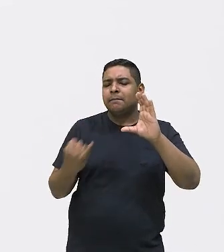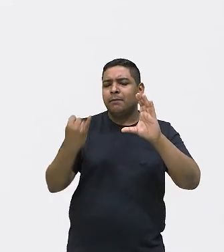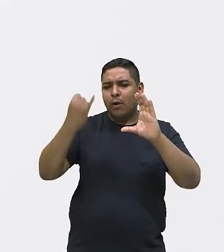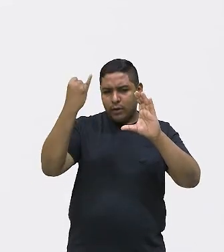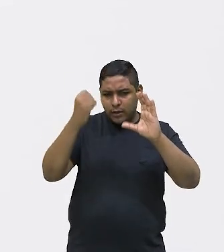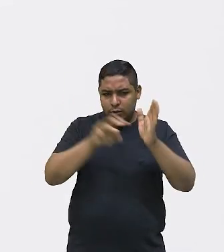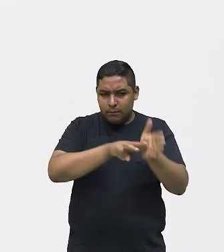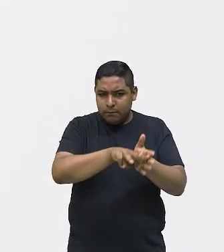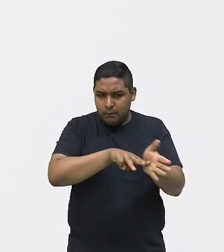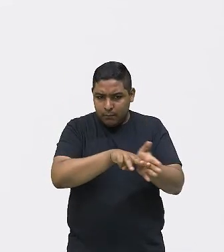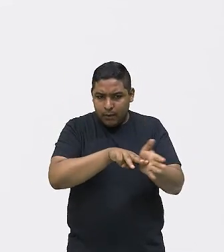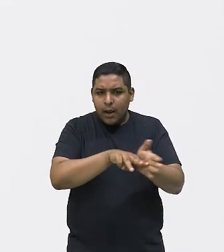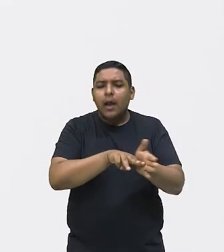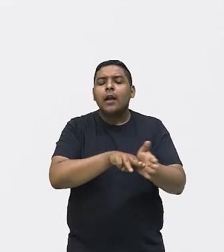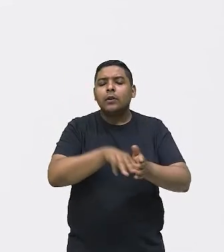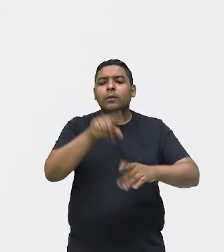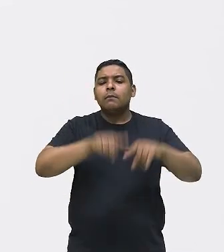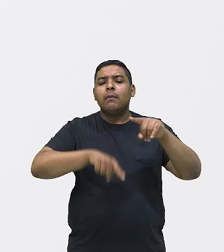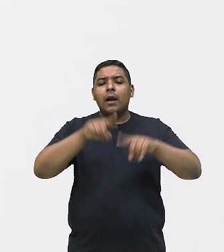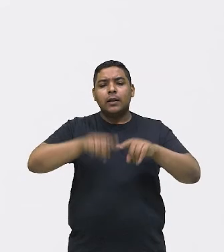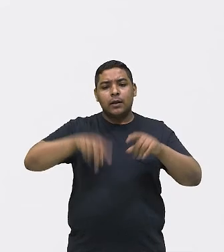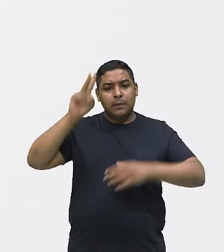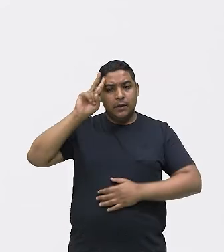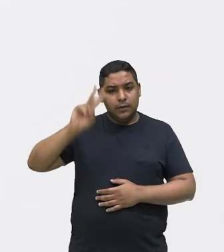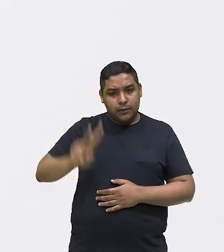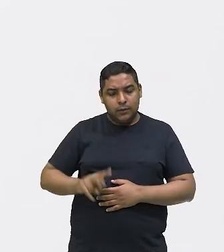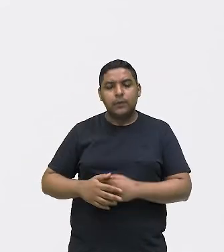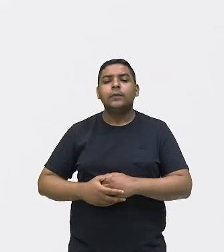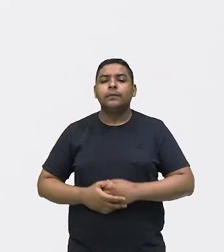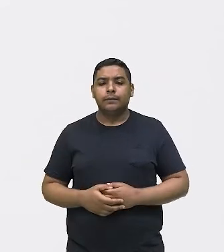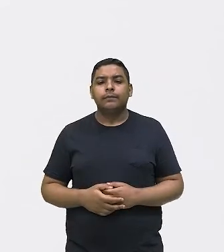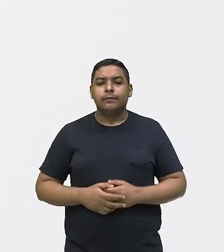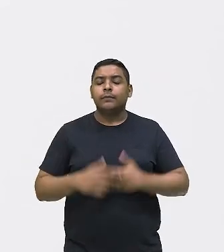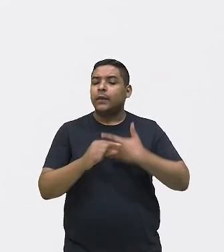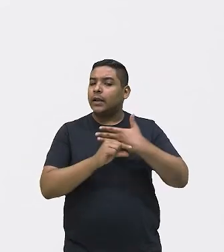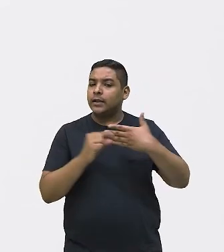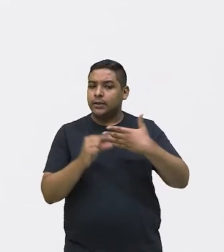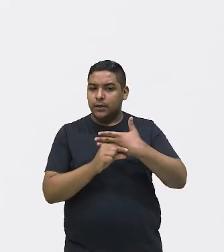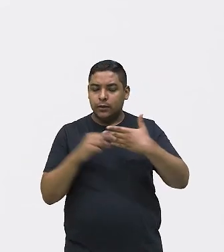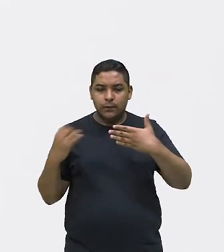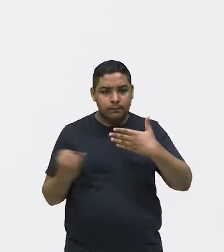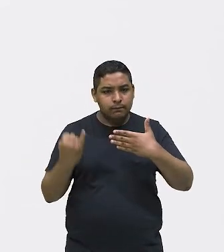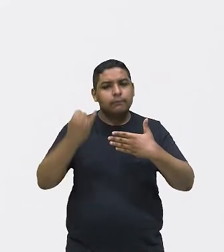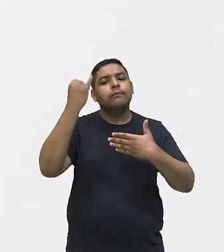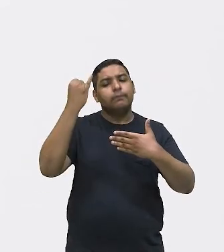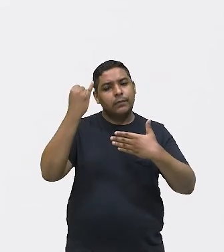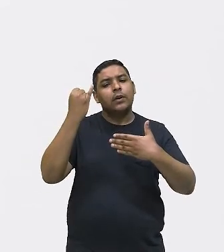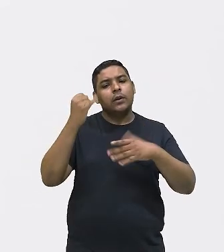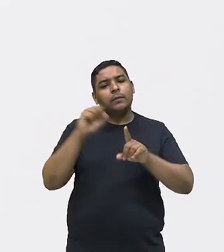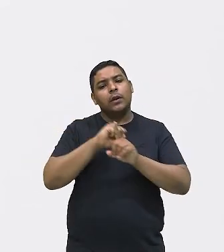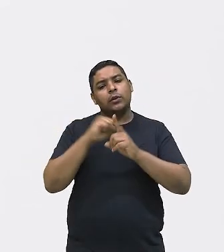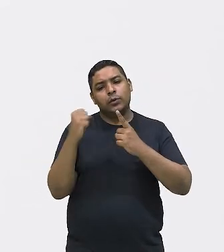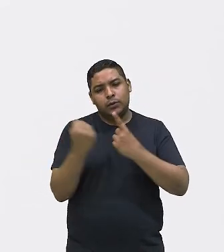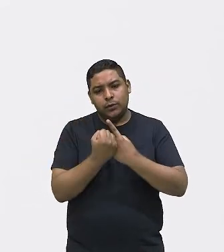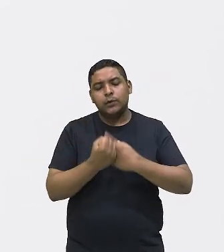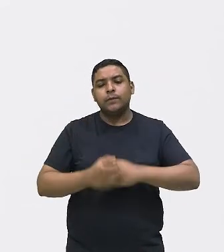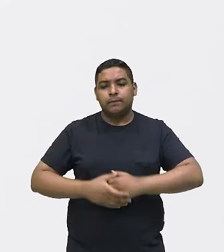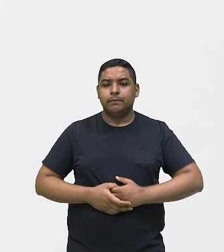o método materialista histórico desse autor tão importante para a